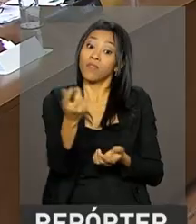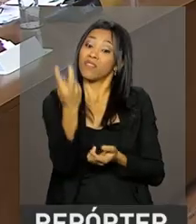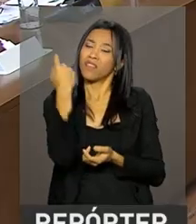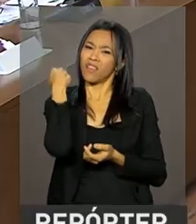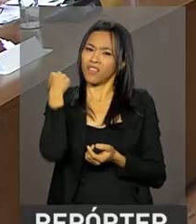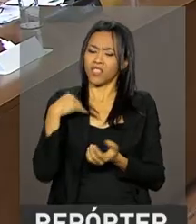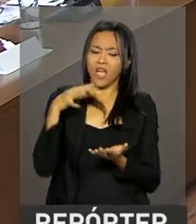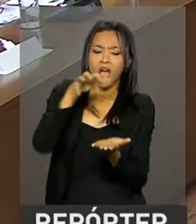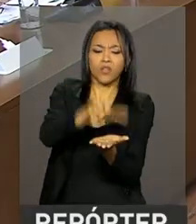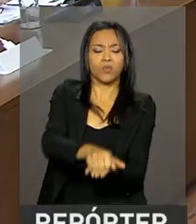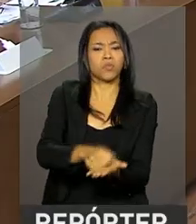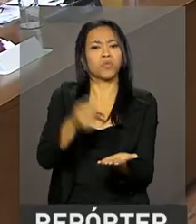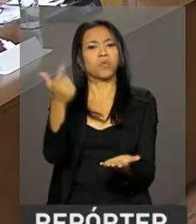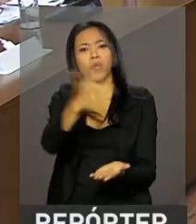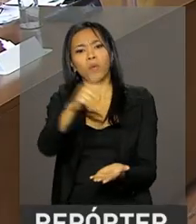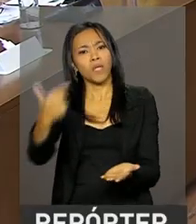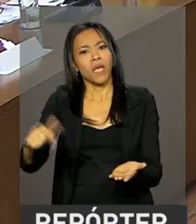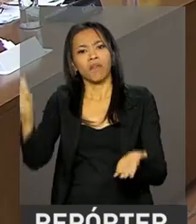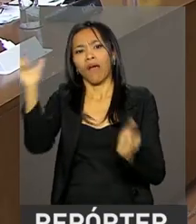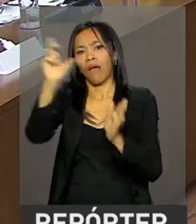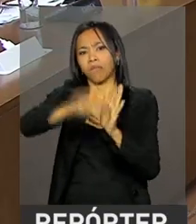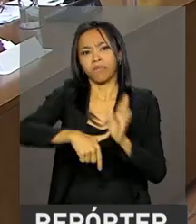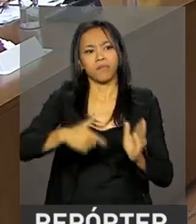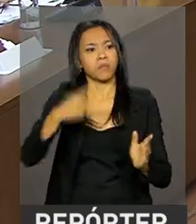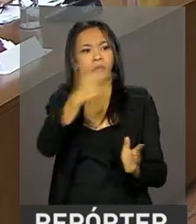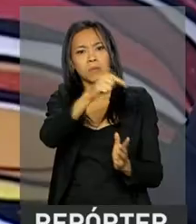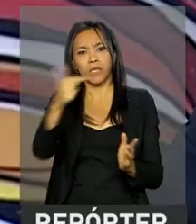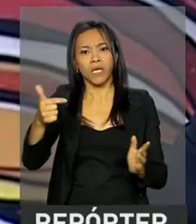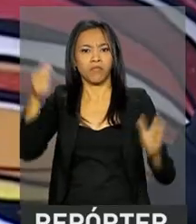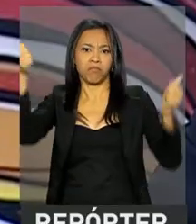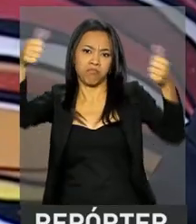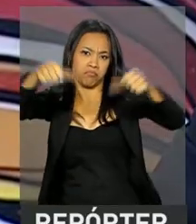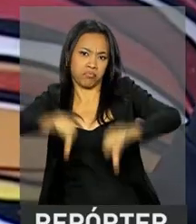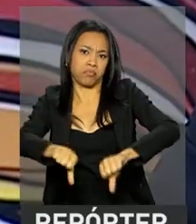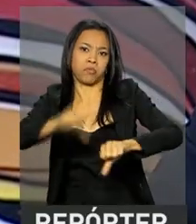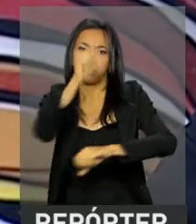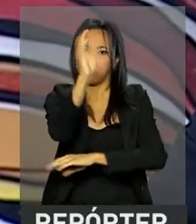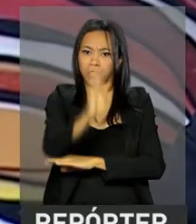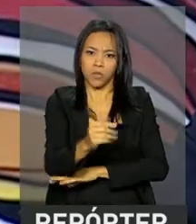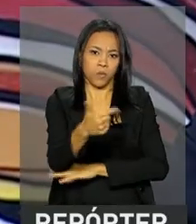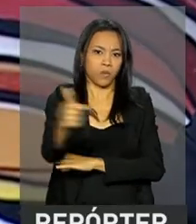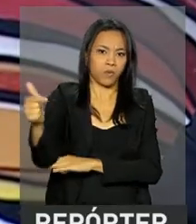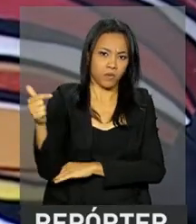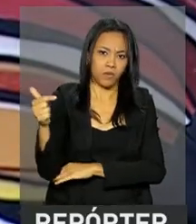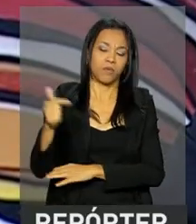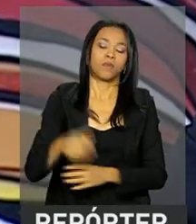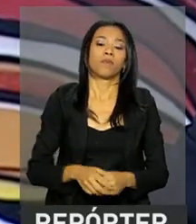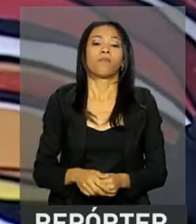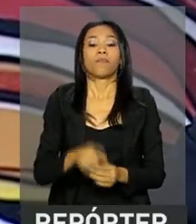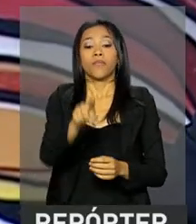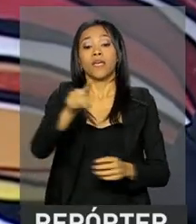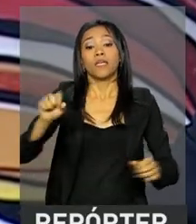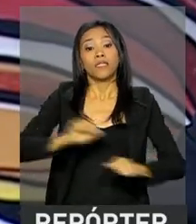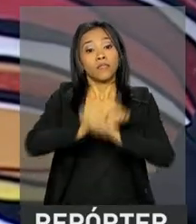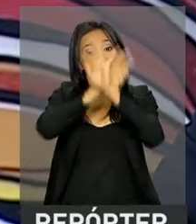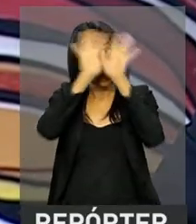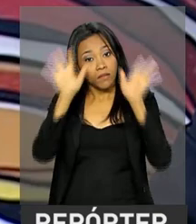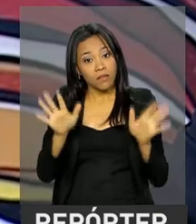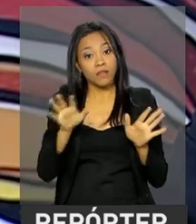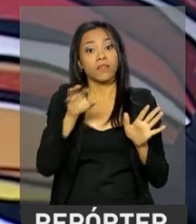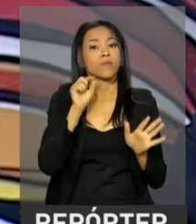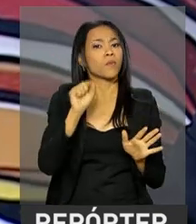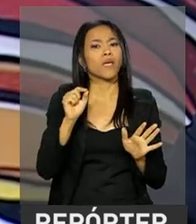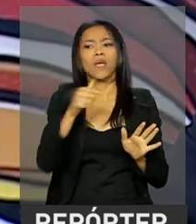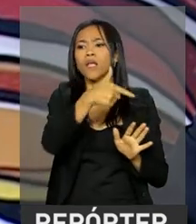posto não houve nenhum retrocesso ambiental no país O que há de concreto só para esclarecer é que não existe nenhuma